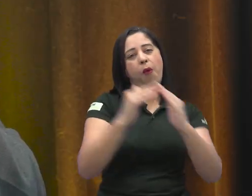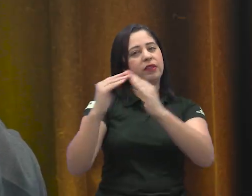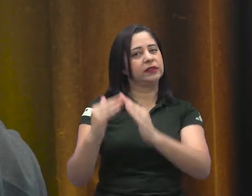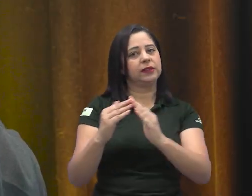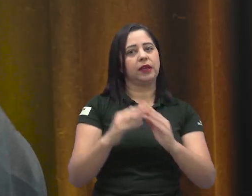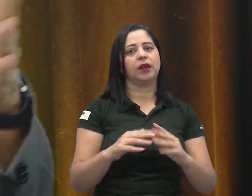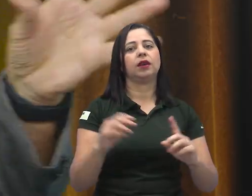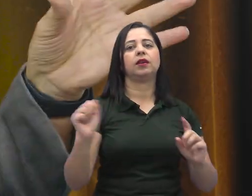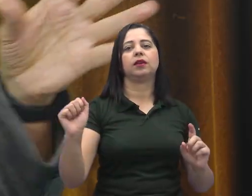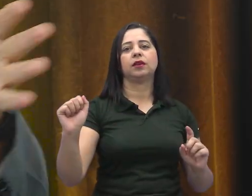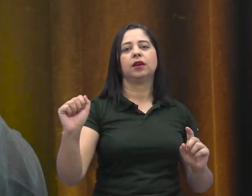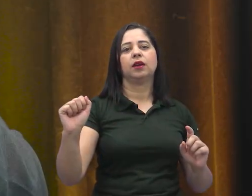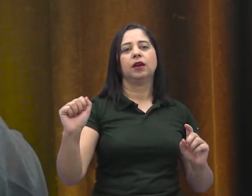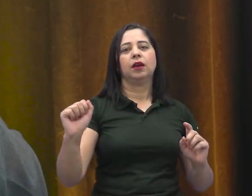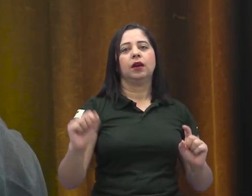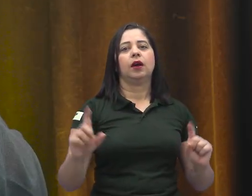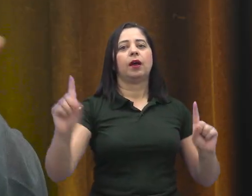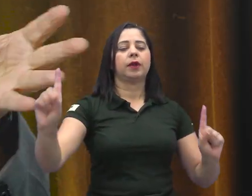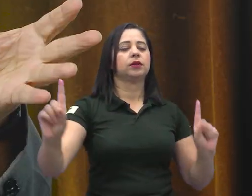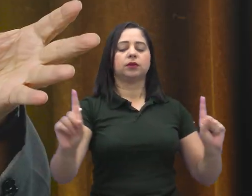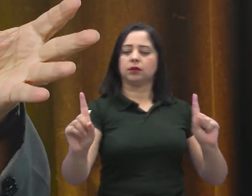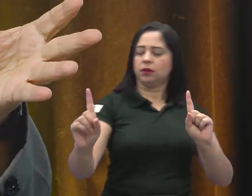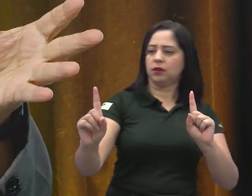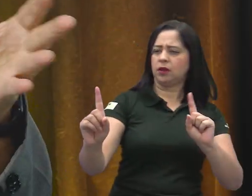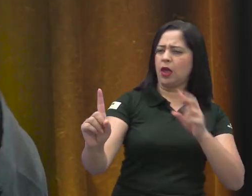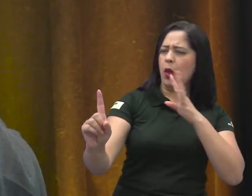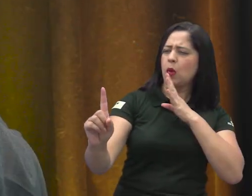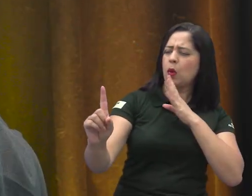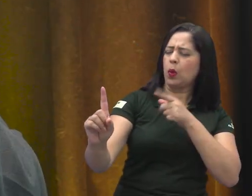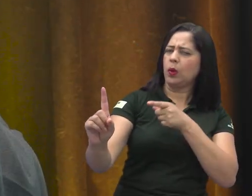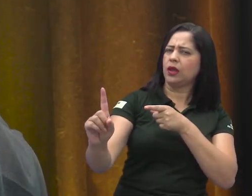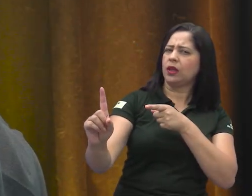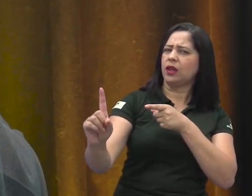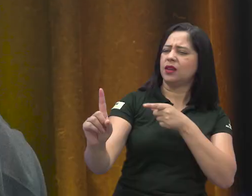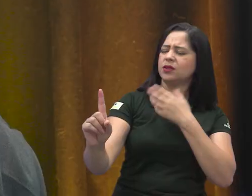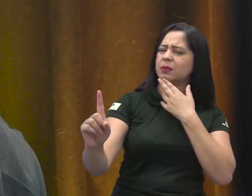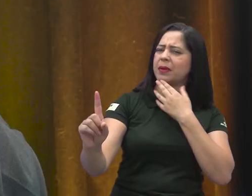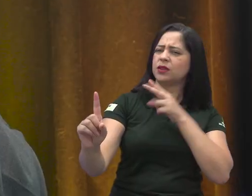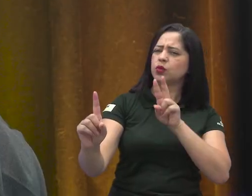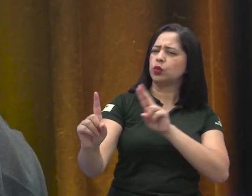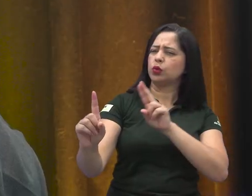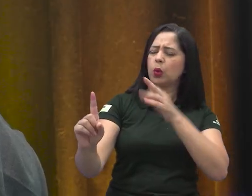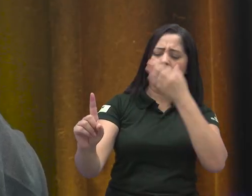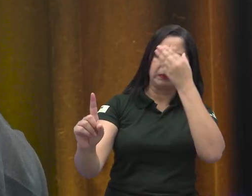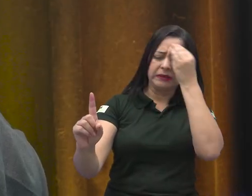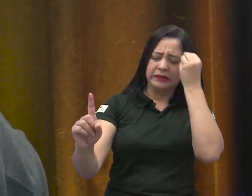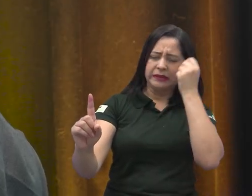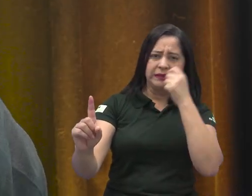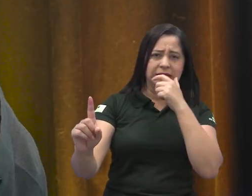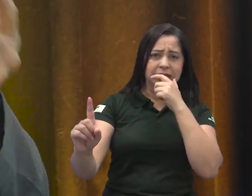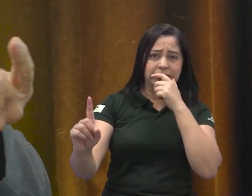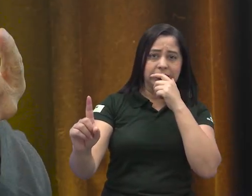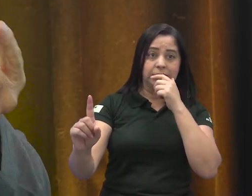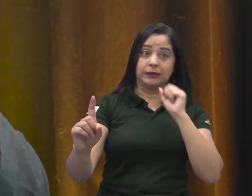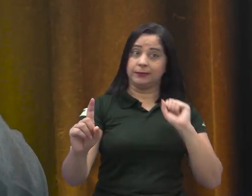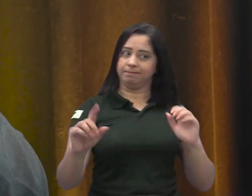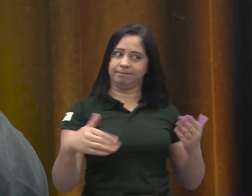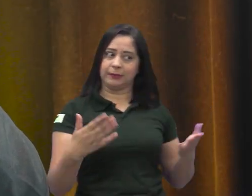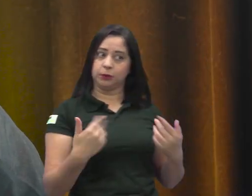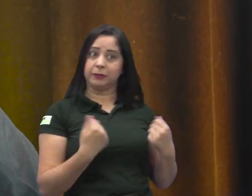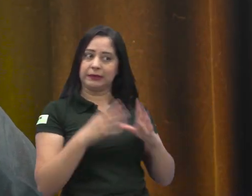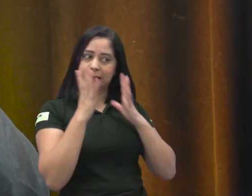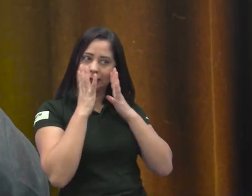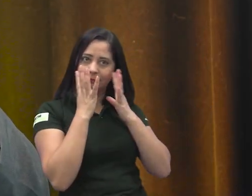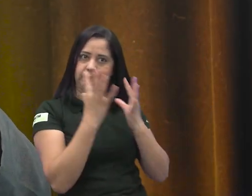mesmo condomínio, ou mora ali no bairro, e ele fala, eu conheço, mas não lembro o nome. Isso é um